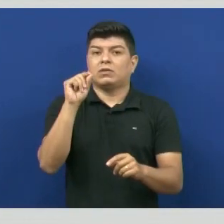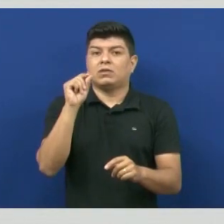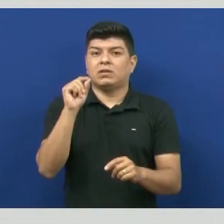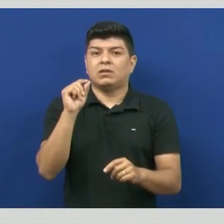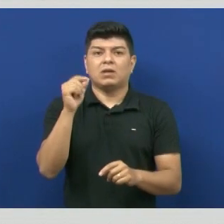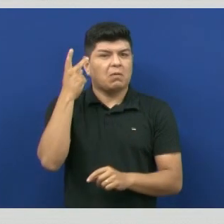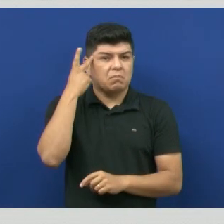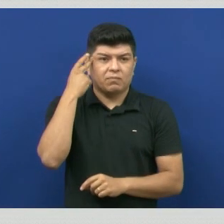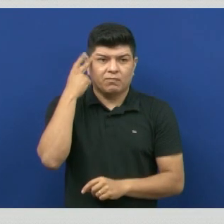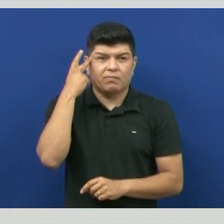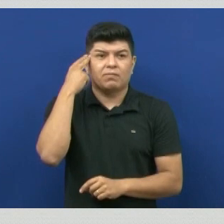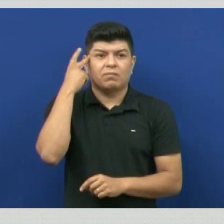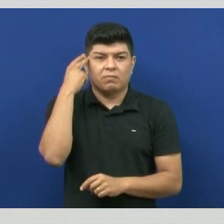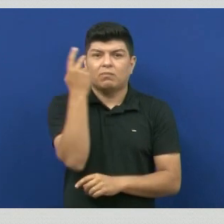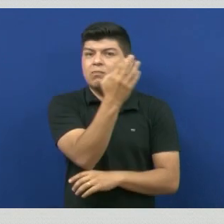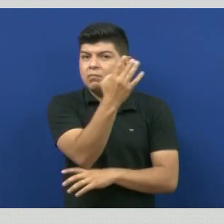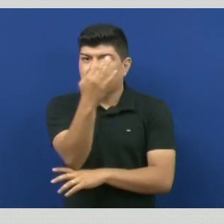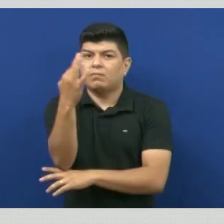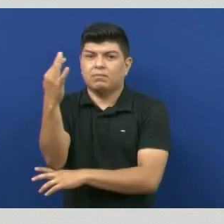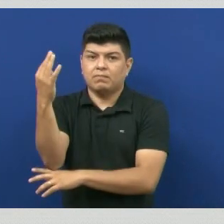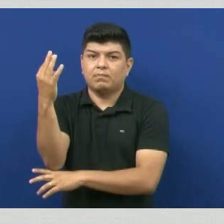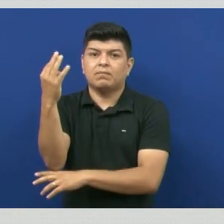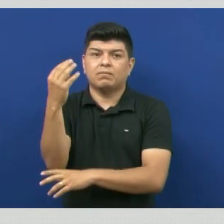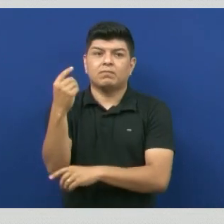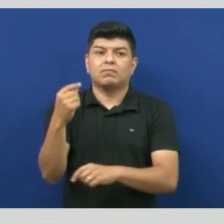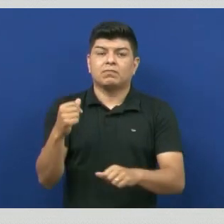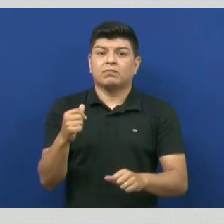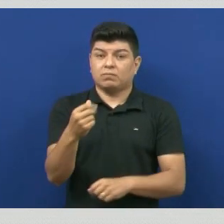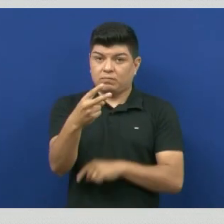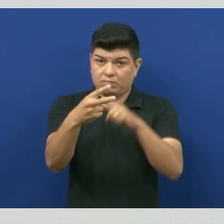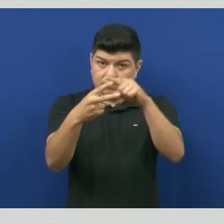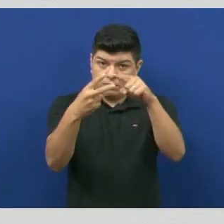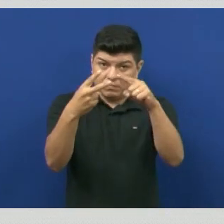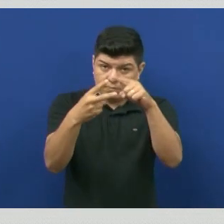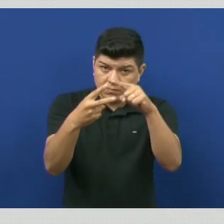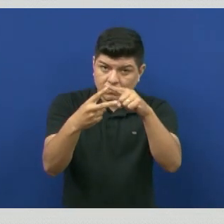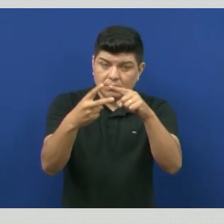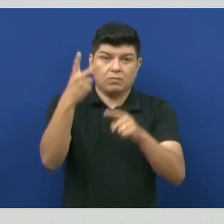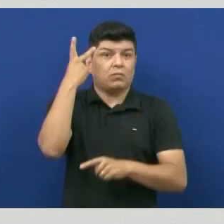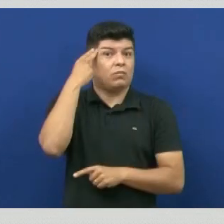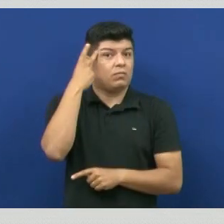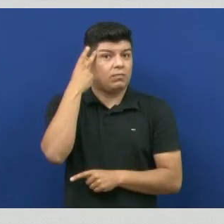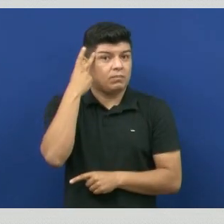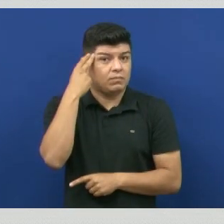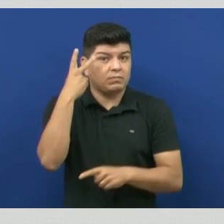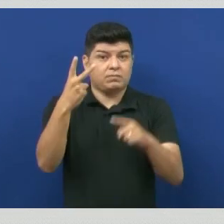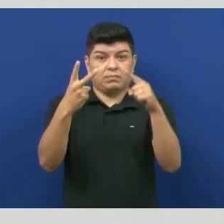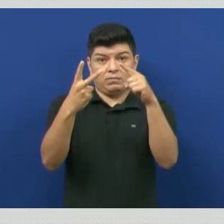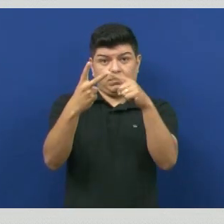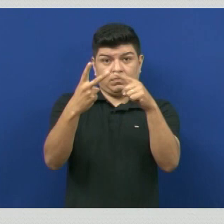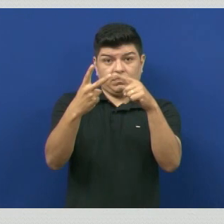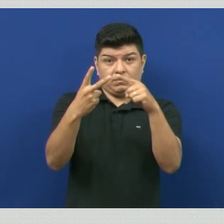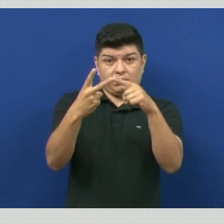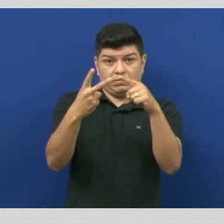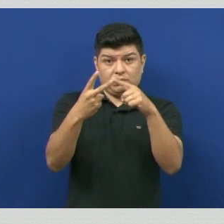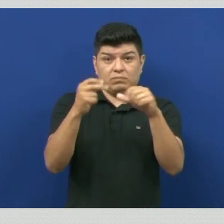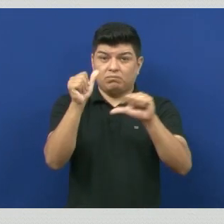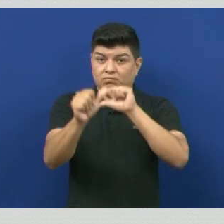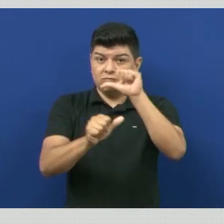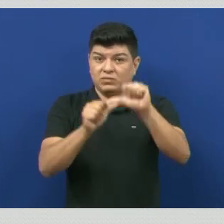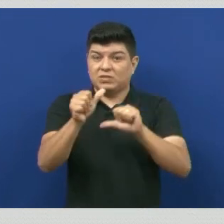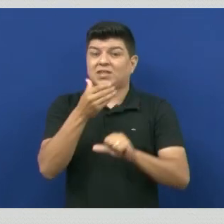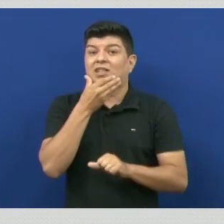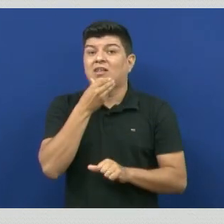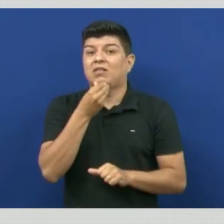elementos naturais. Então ela envolve dois aspectos, o natural, tá? E o aspecto modificado